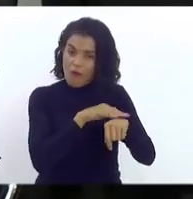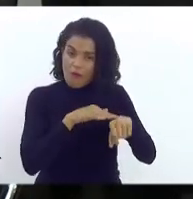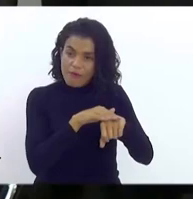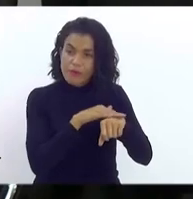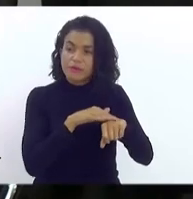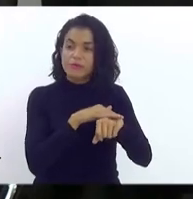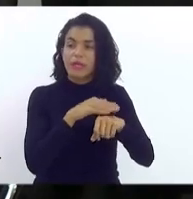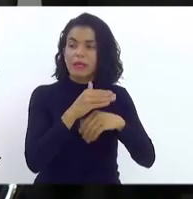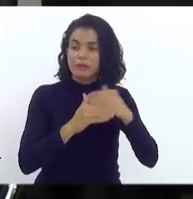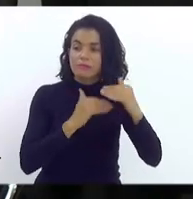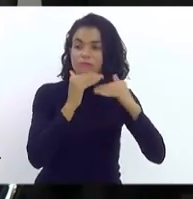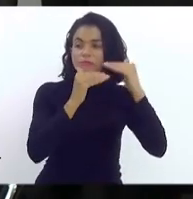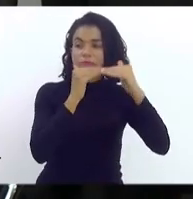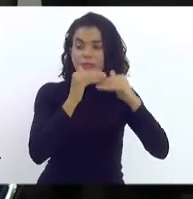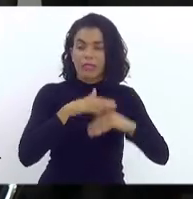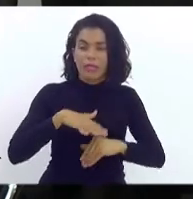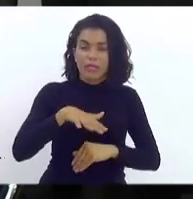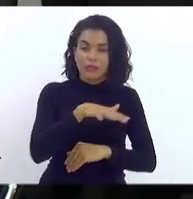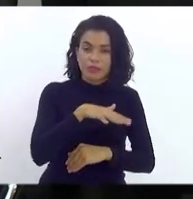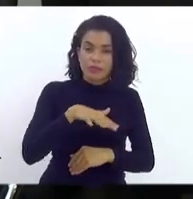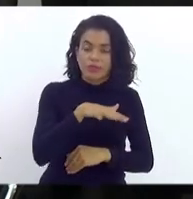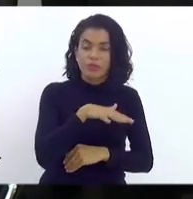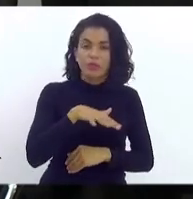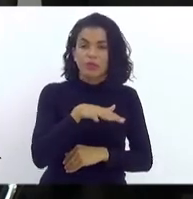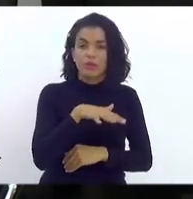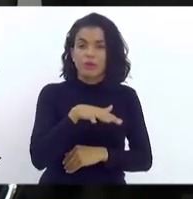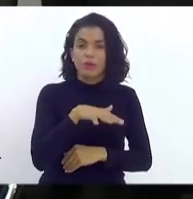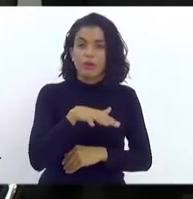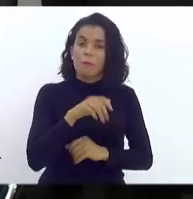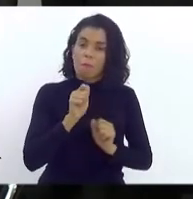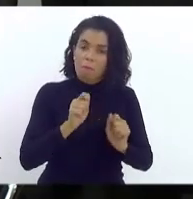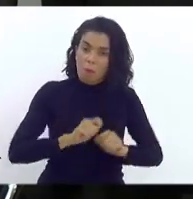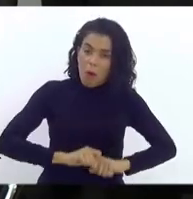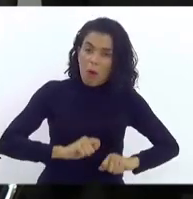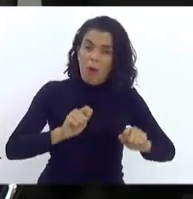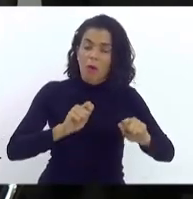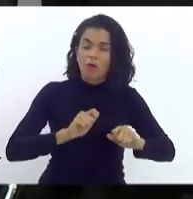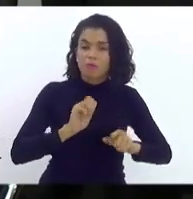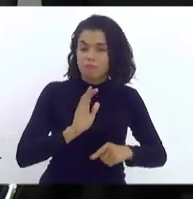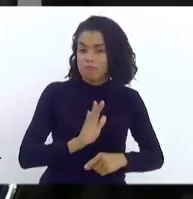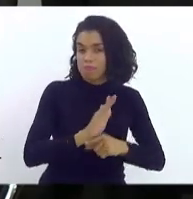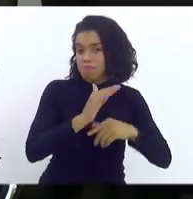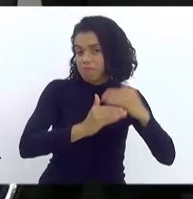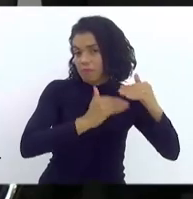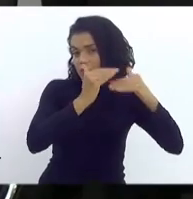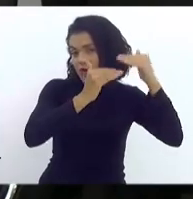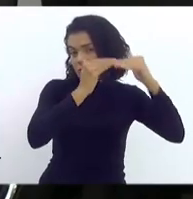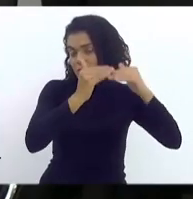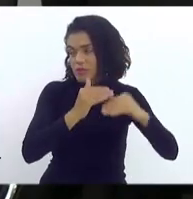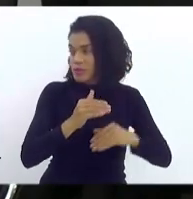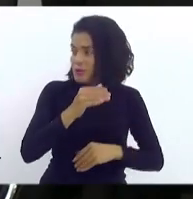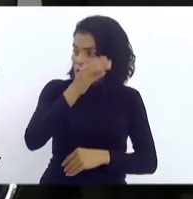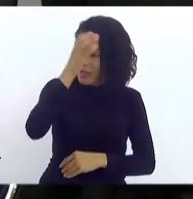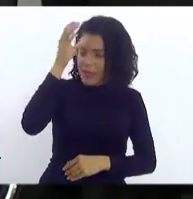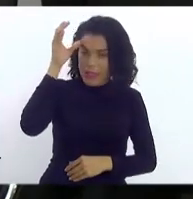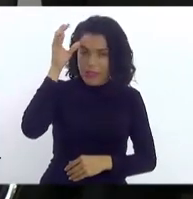esse desenvolvimento da região, que pode favorecer aí a outros clientes.